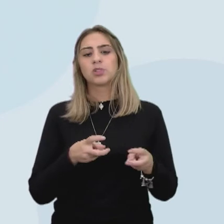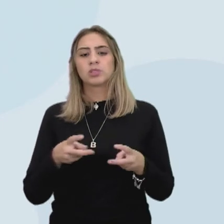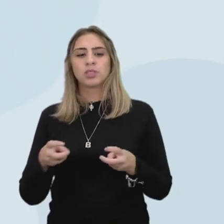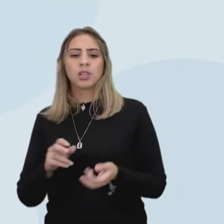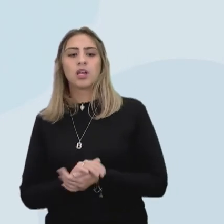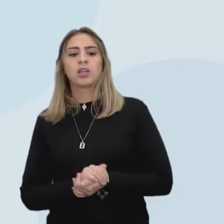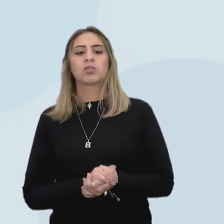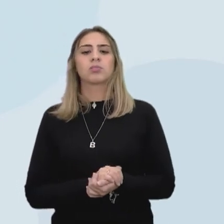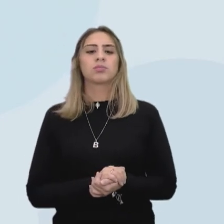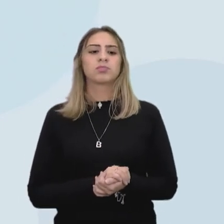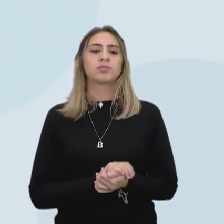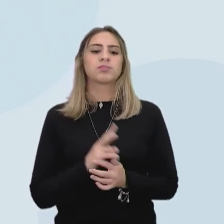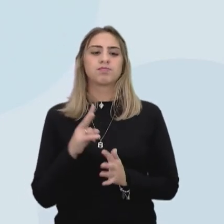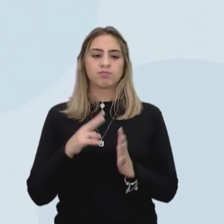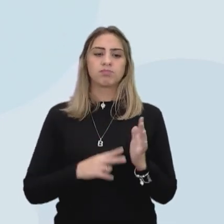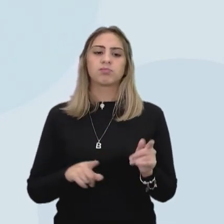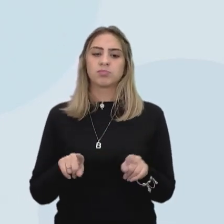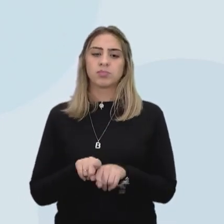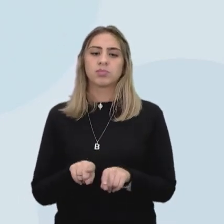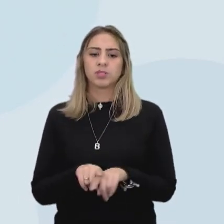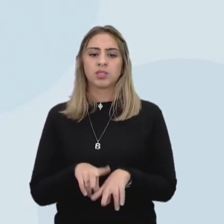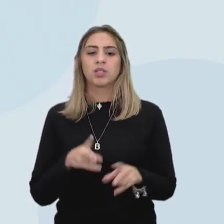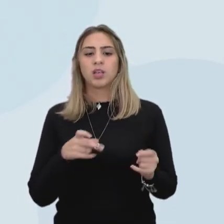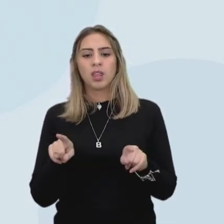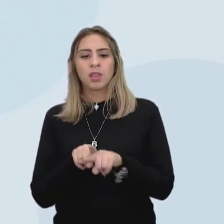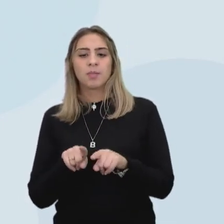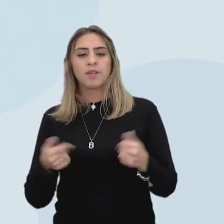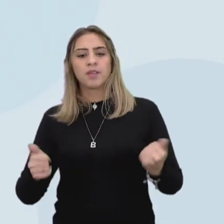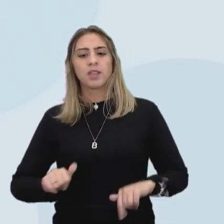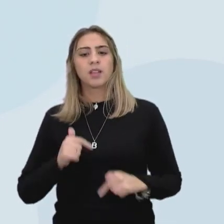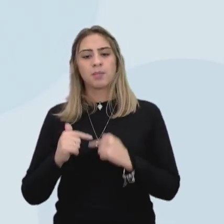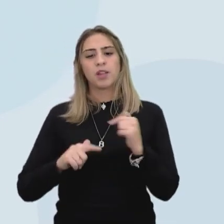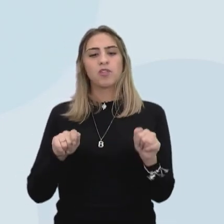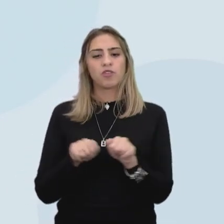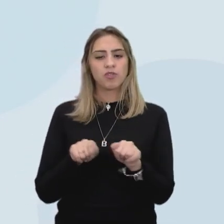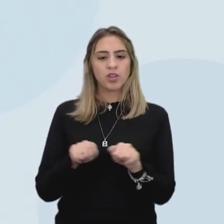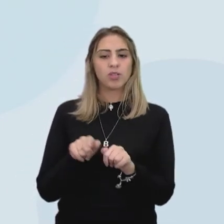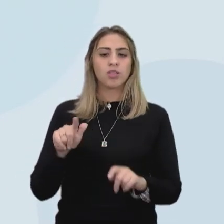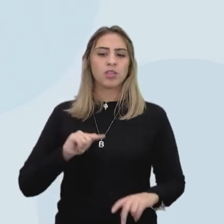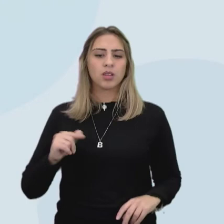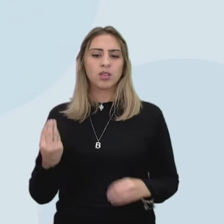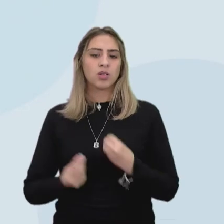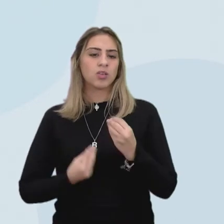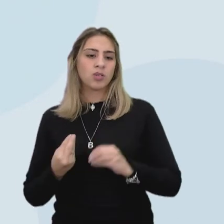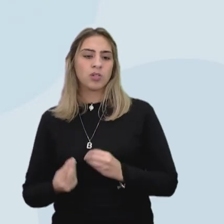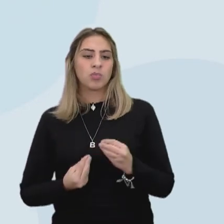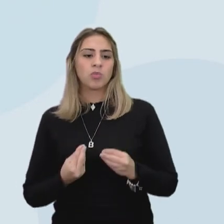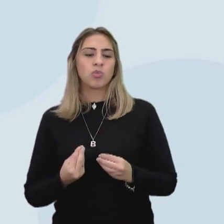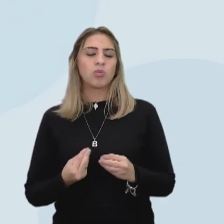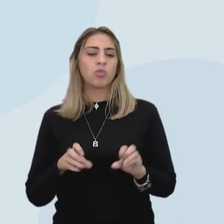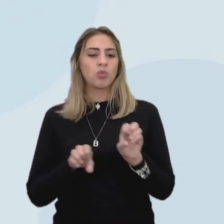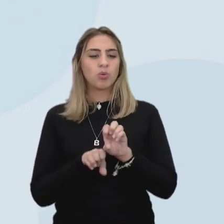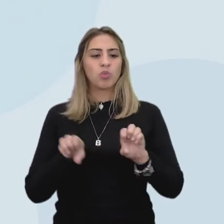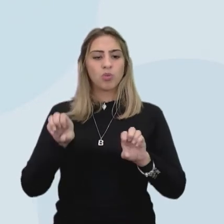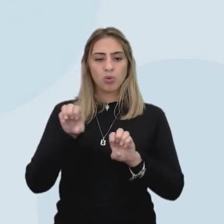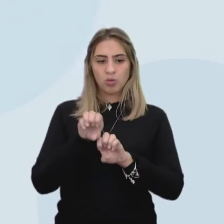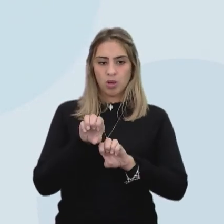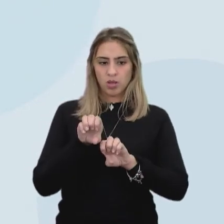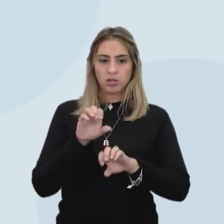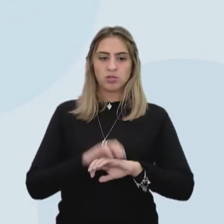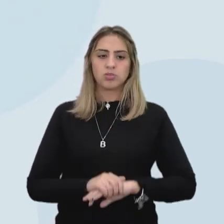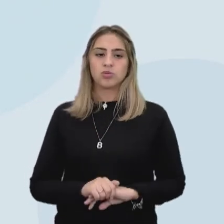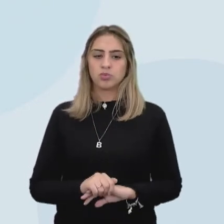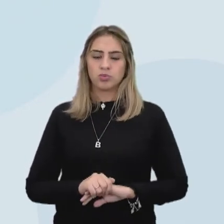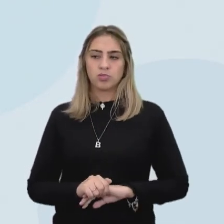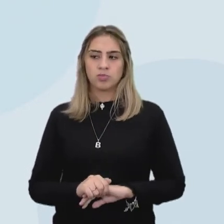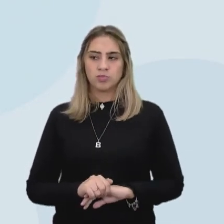e interpretados. Considere também avaliar o trabalho realizado, tendo como a baliza os eixos, no